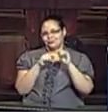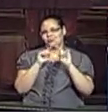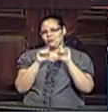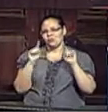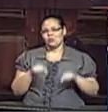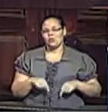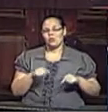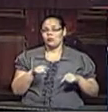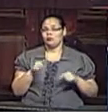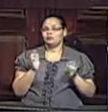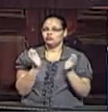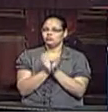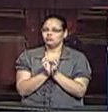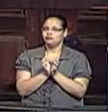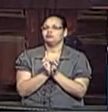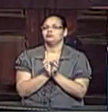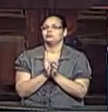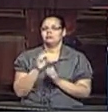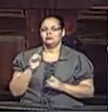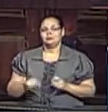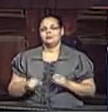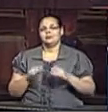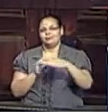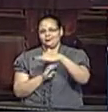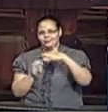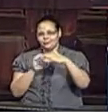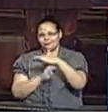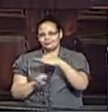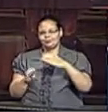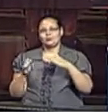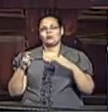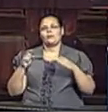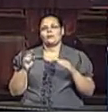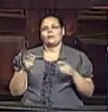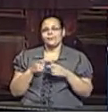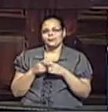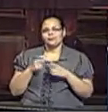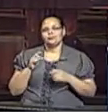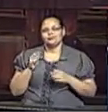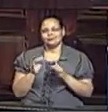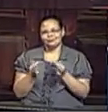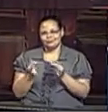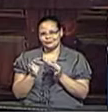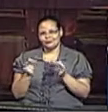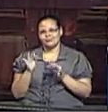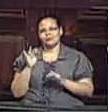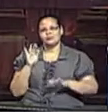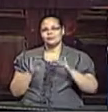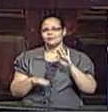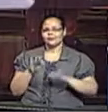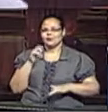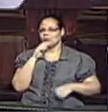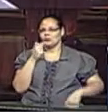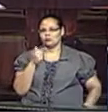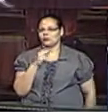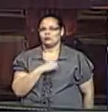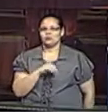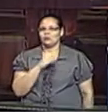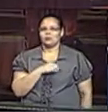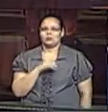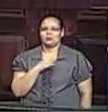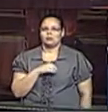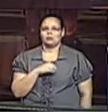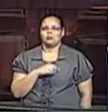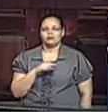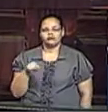no grupo dos trabalhadores, o micro, pequeno empresário, aquele que muitas das vezes não tem salário no final do mês para